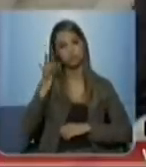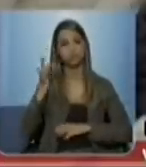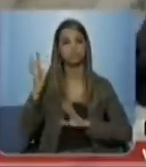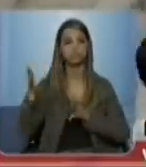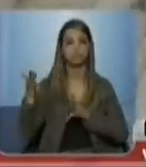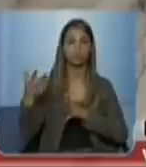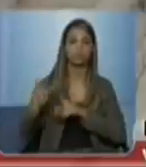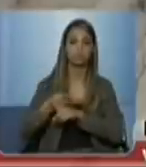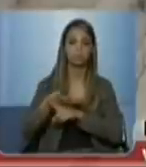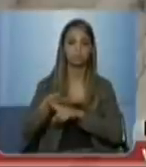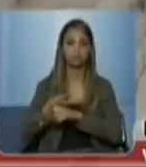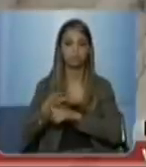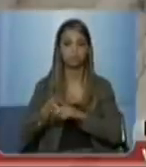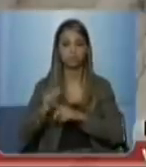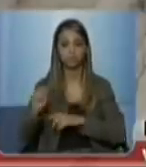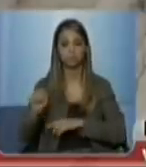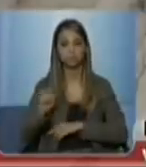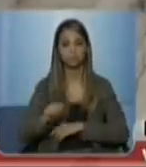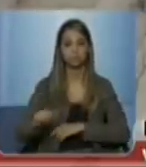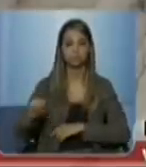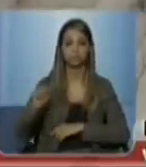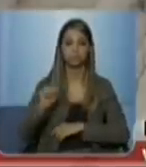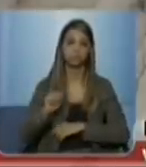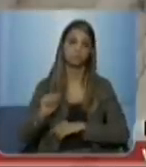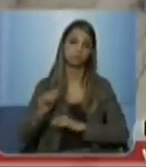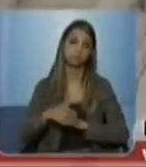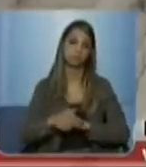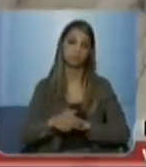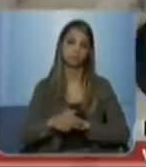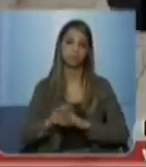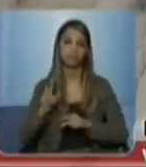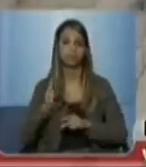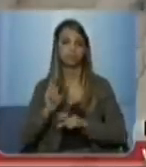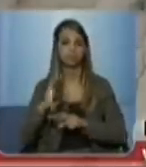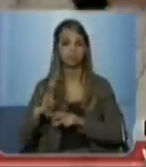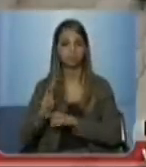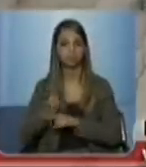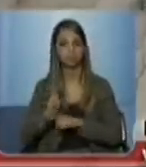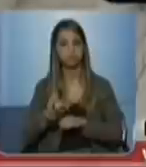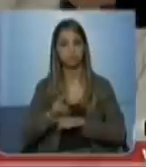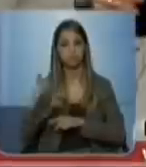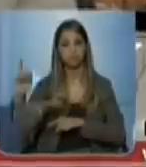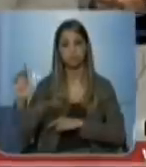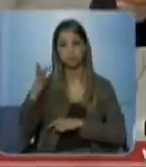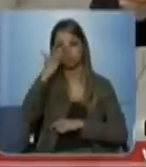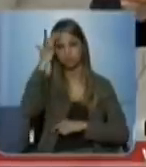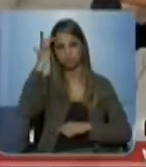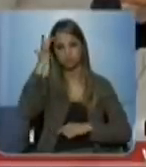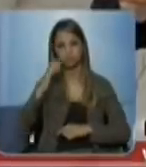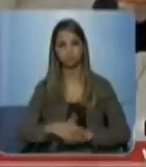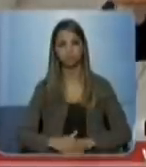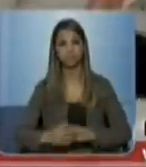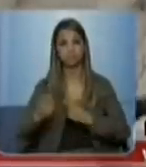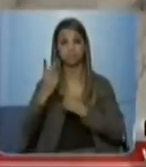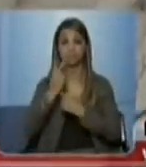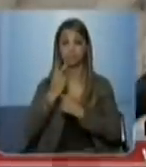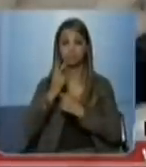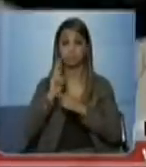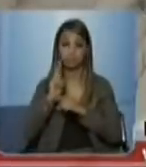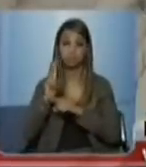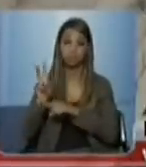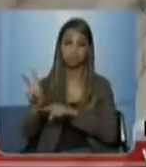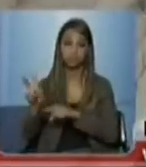procuraram estão montando uma associação para se defender também defender outras pessoas outras pessoas que